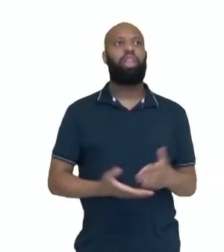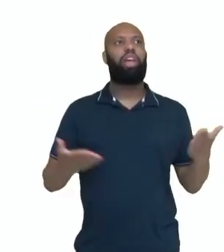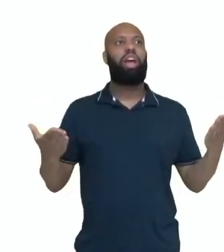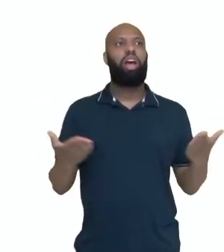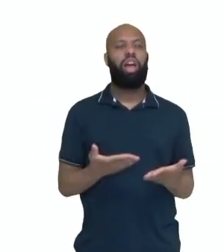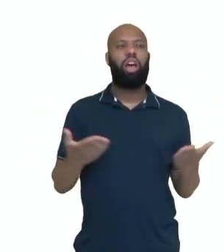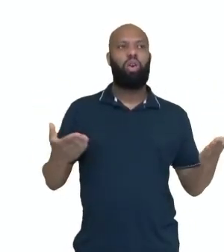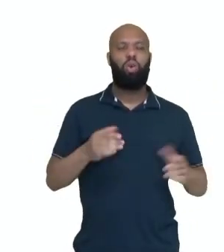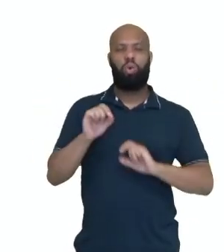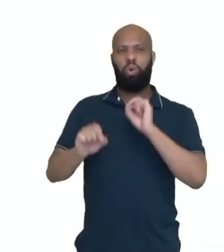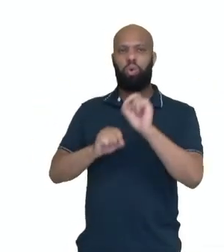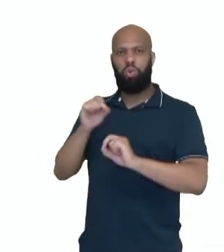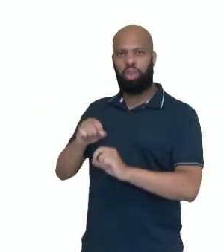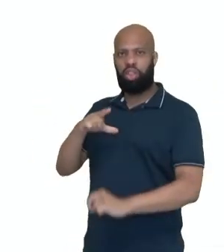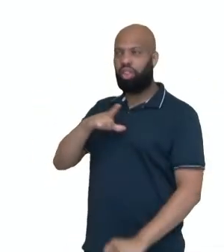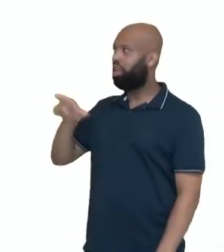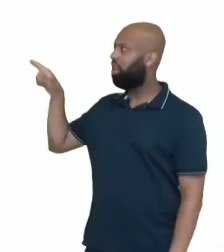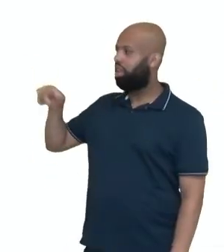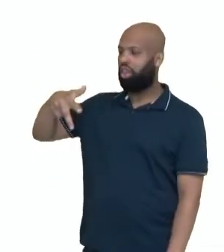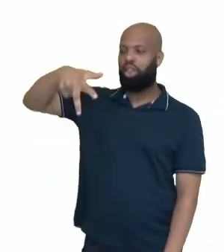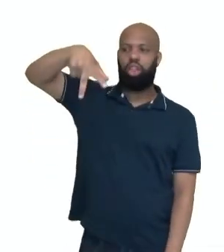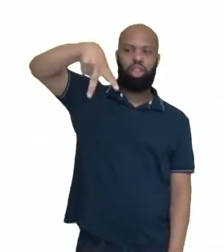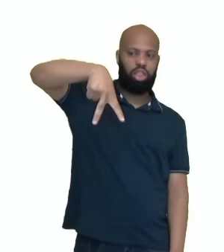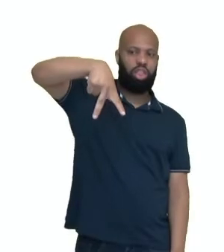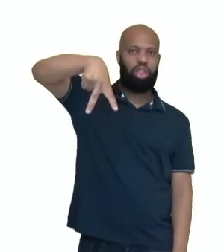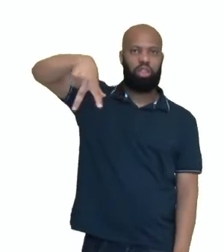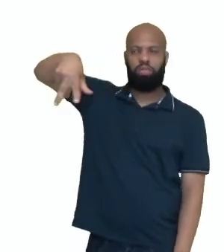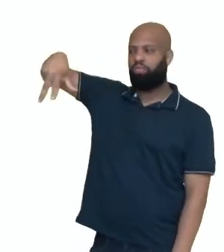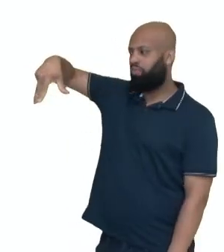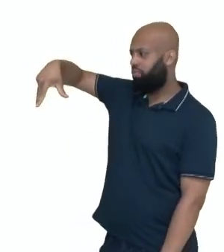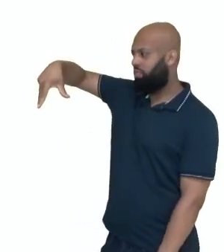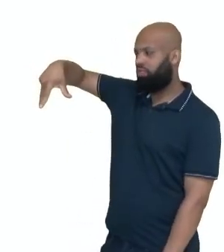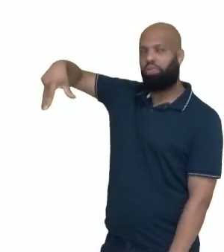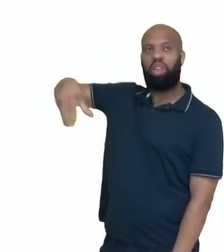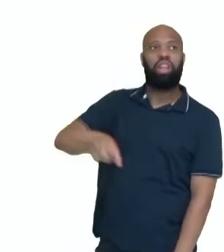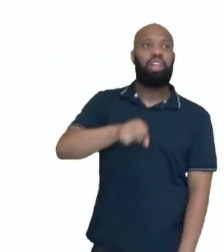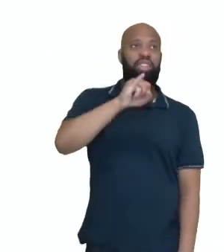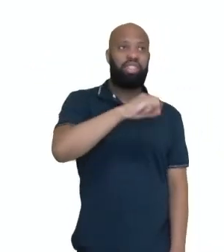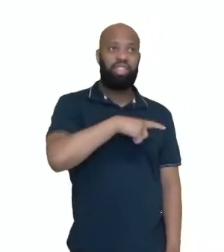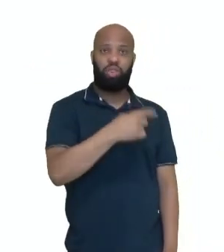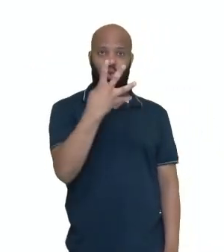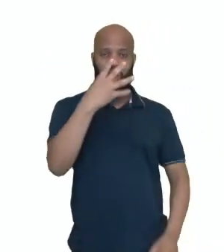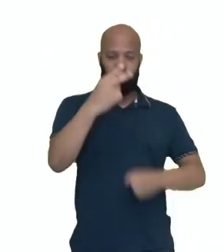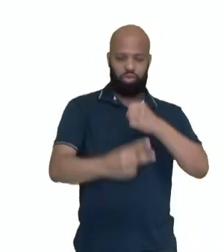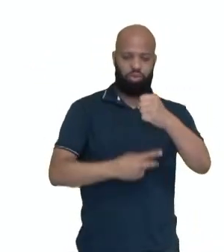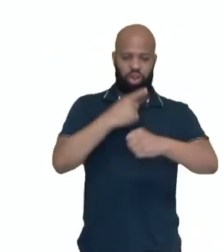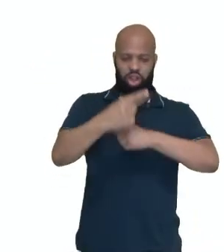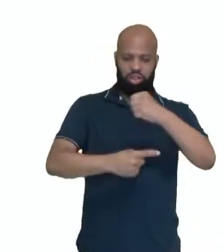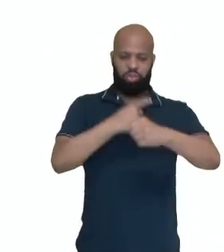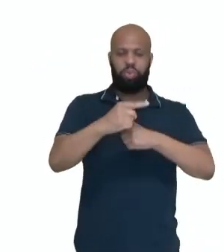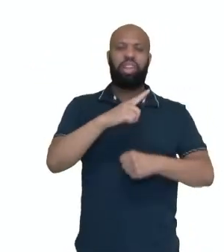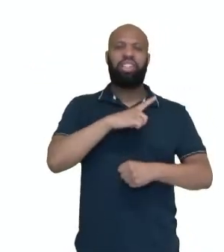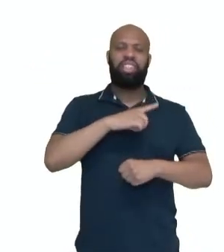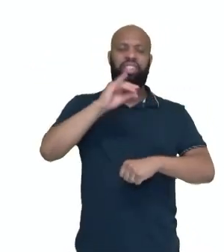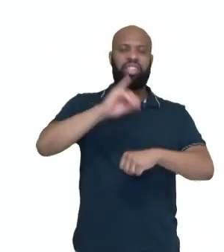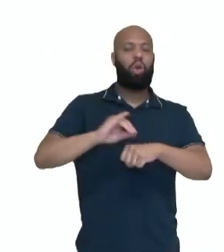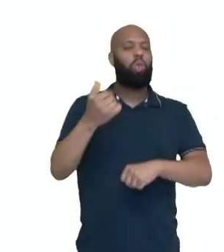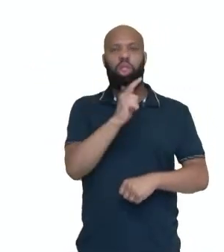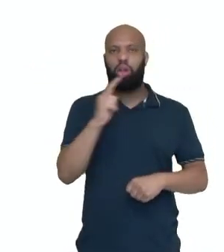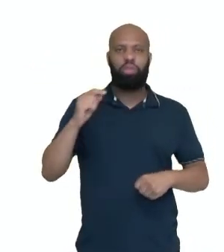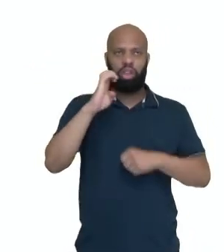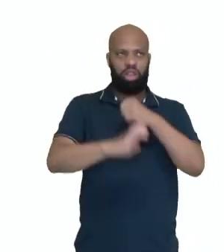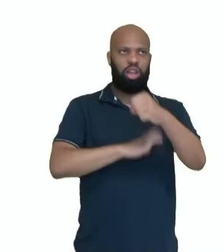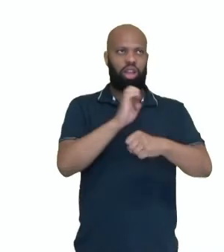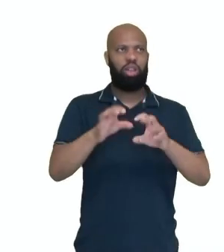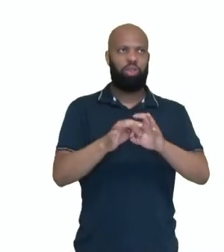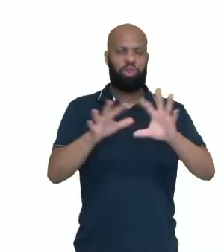A geometria trigonal plana acontece, então, quando tem 4 átomos e o átomo central não tem par de elétrons